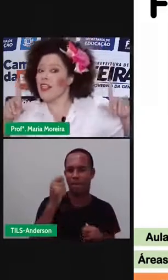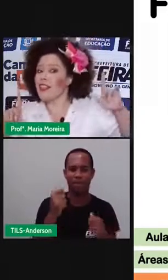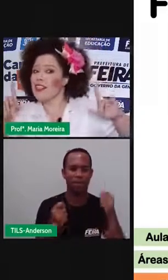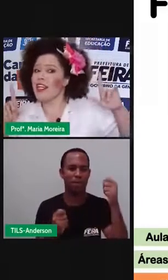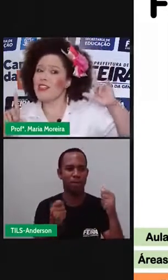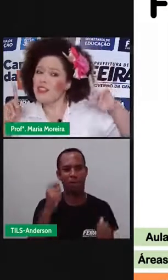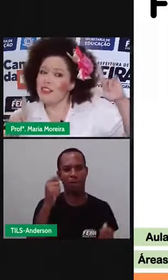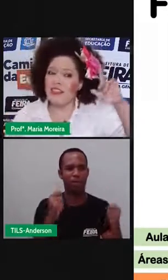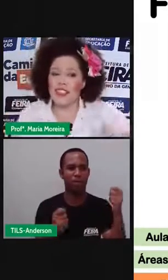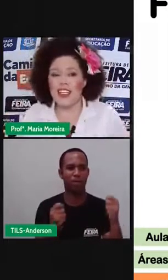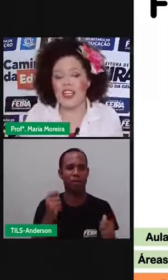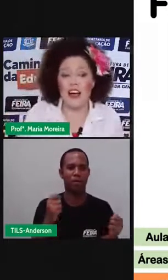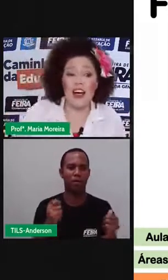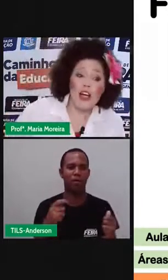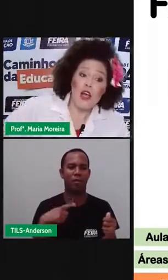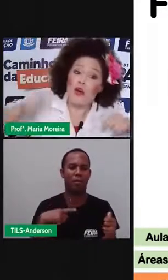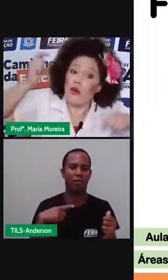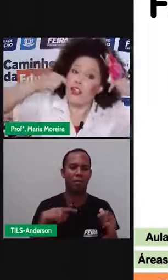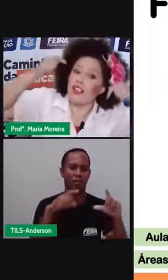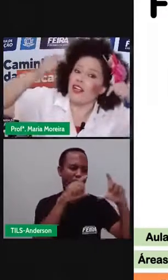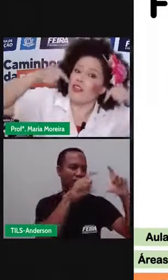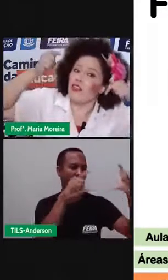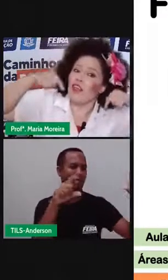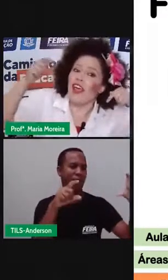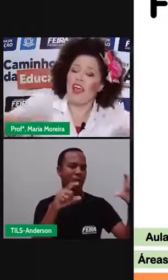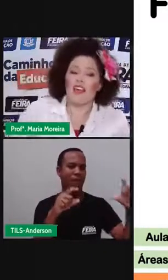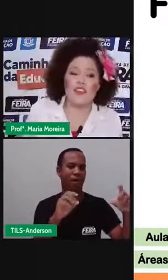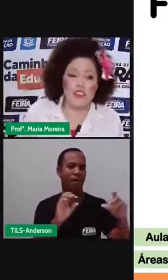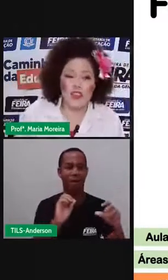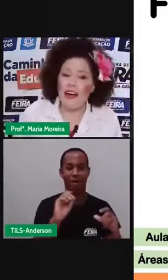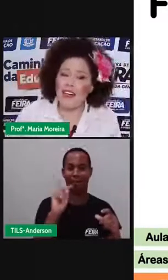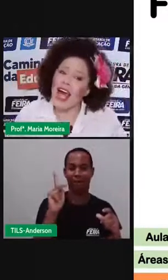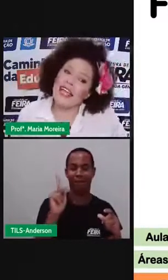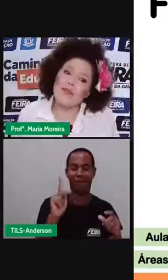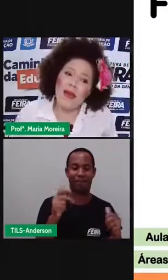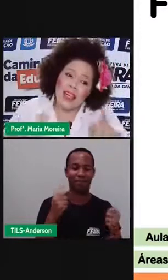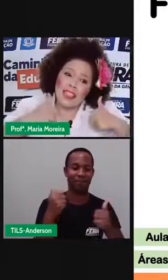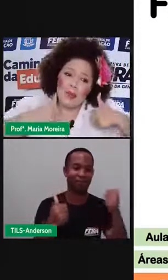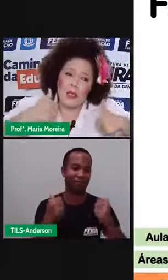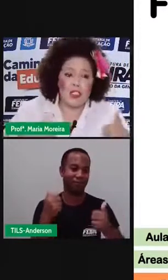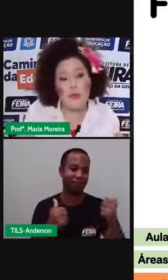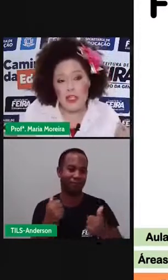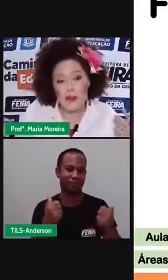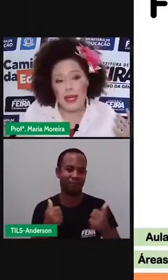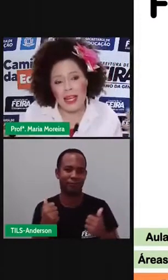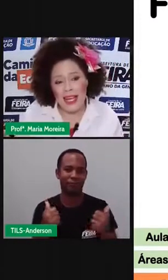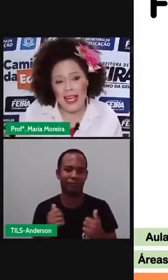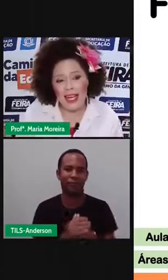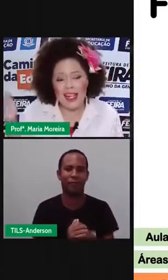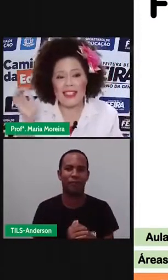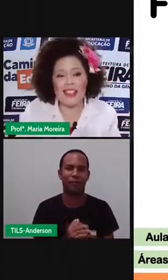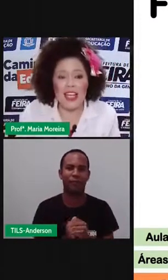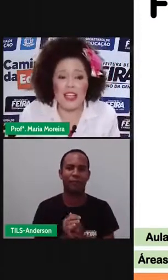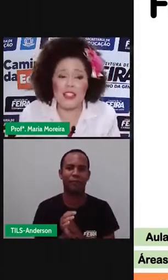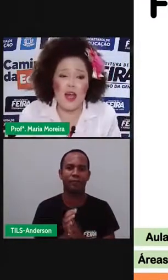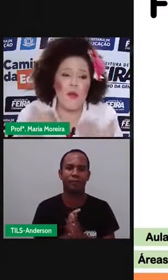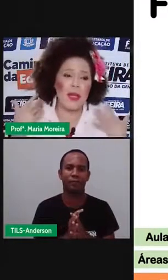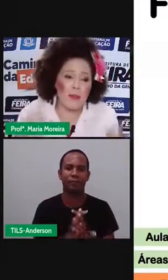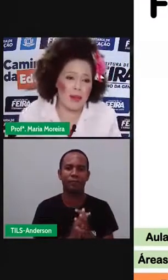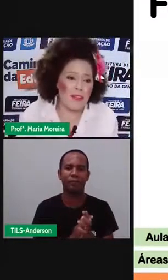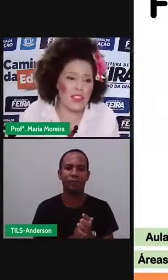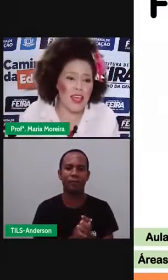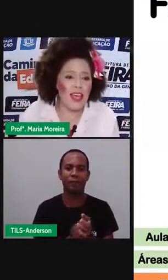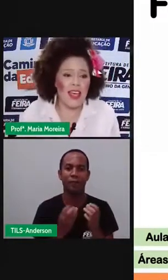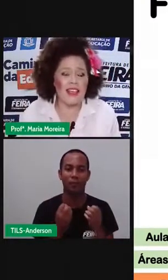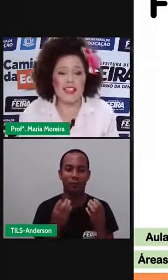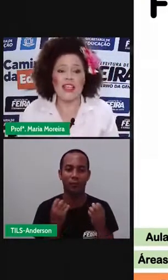no canal da Seduc, ó. Curta o nosso vídeo, dá um like massa aqui pra gente, porque a gente merece, né? A gente se arruma